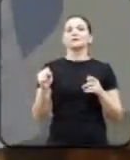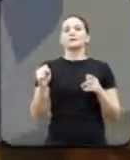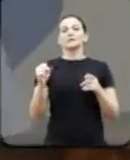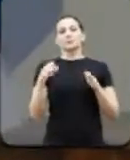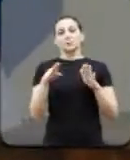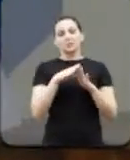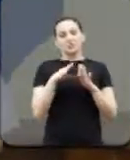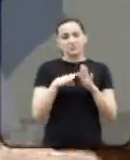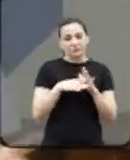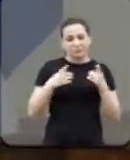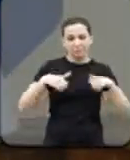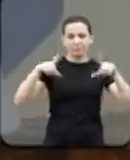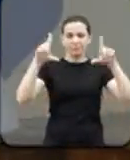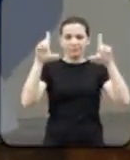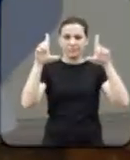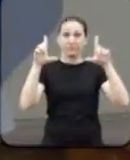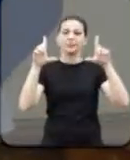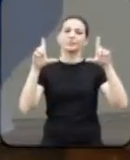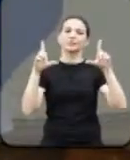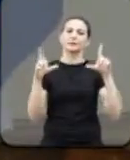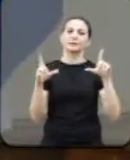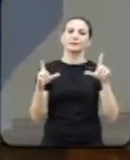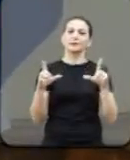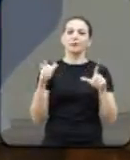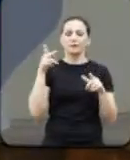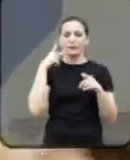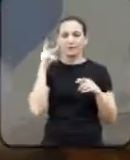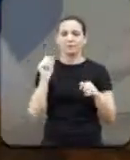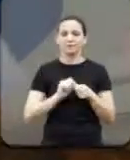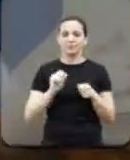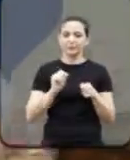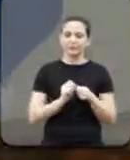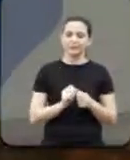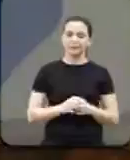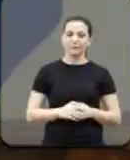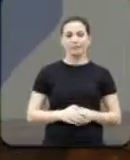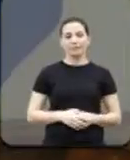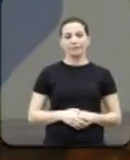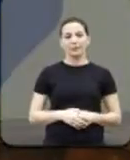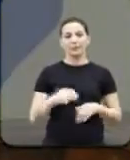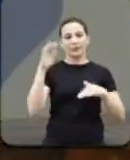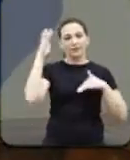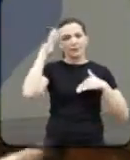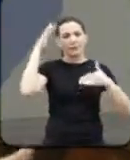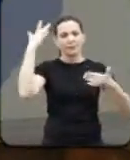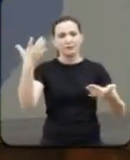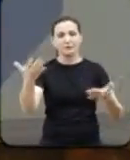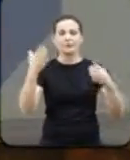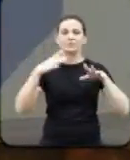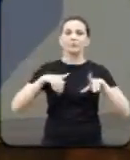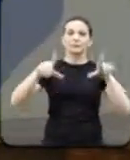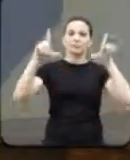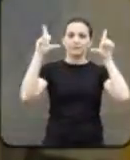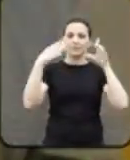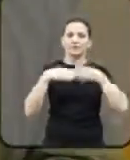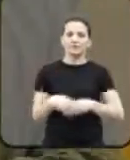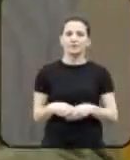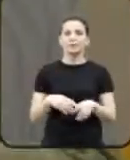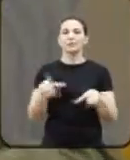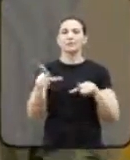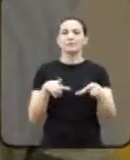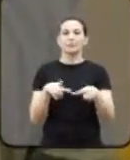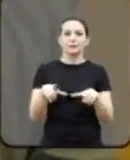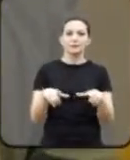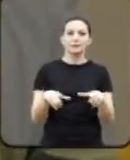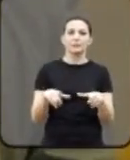Vereador Elias Chidiek, que participou dessa edição do programa Vereadores em Ação. Pedi apenas para que o vereador deixe a sua mensagem final. Então, mais